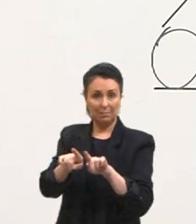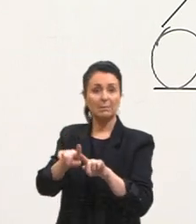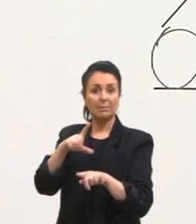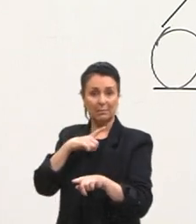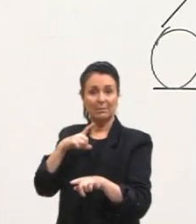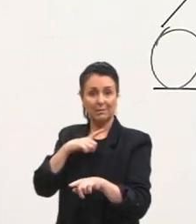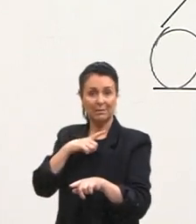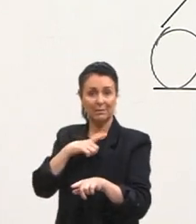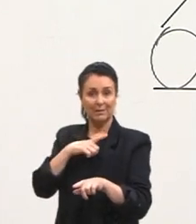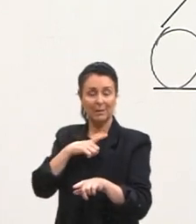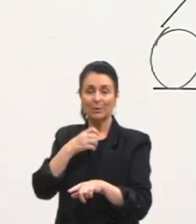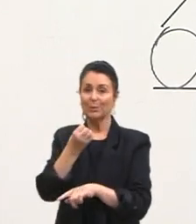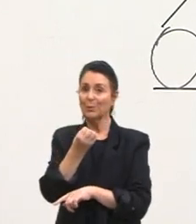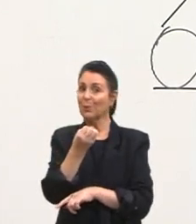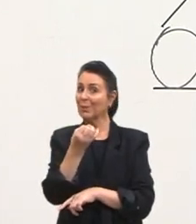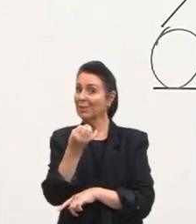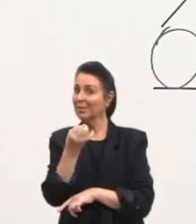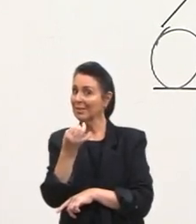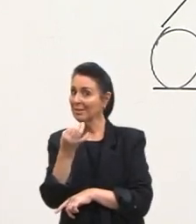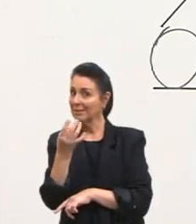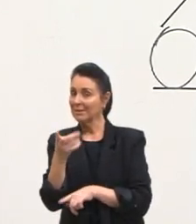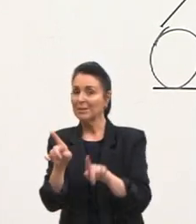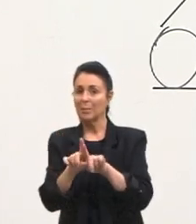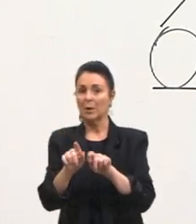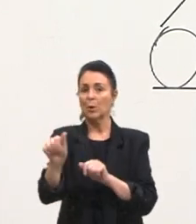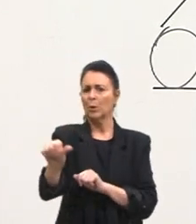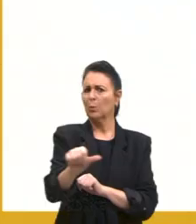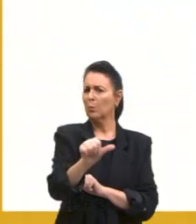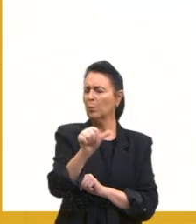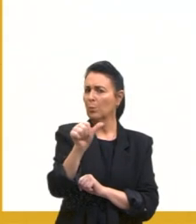também, a partir da primeira, então,